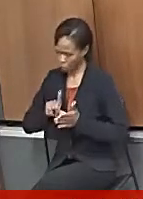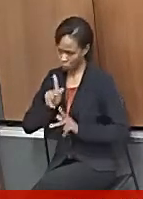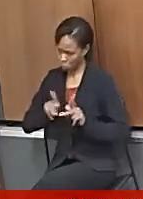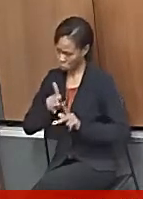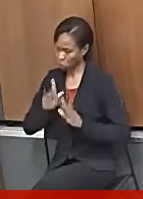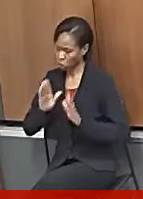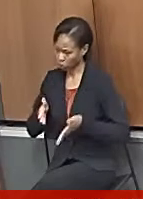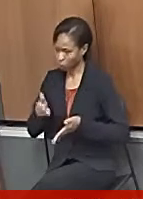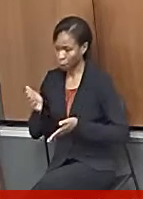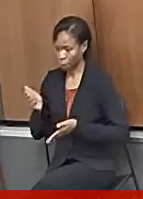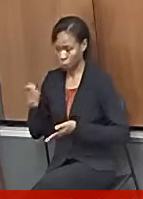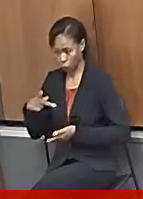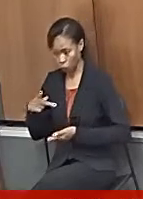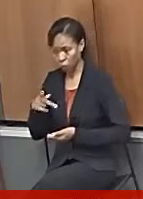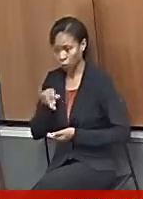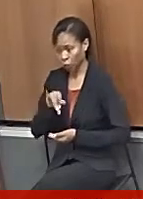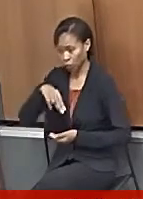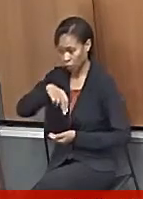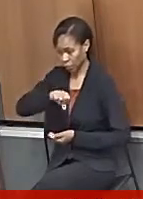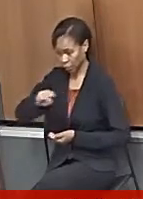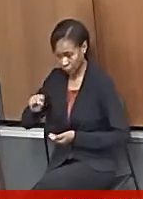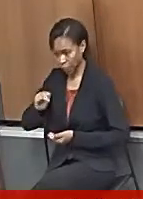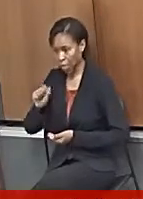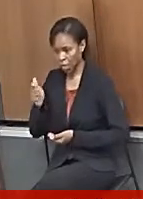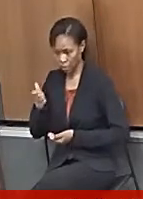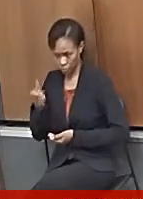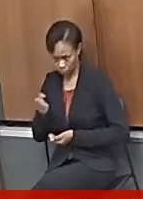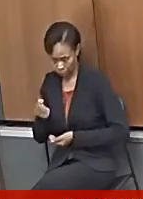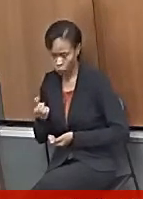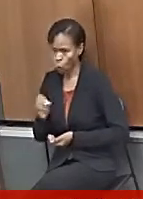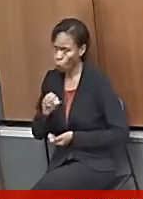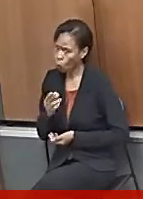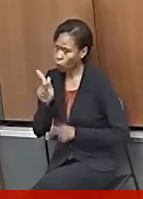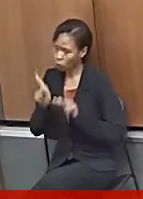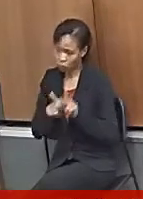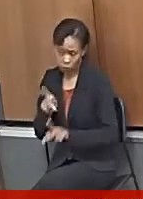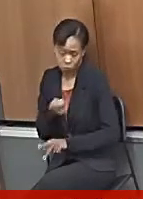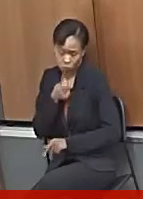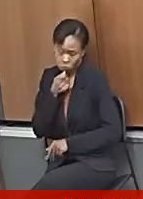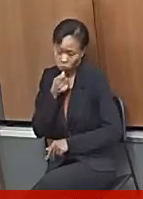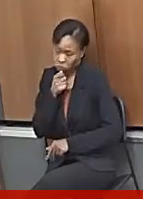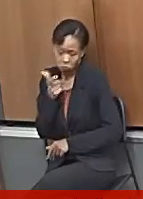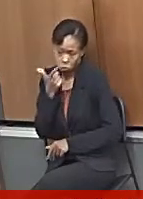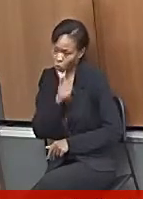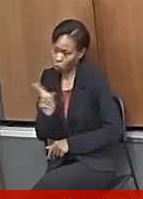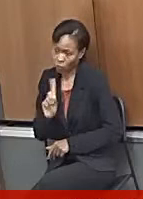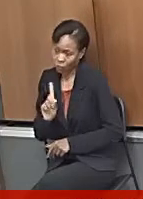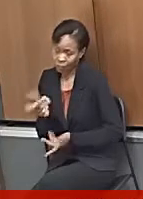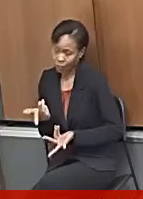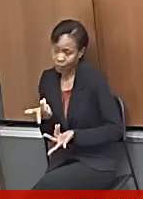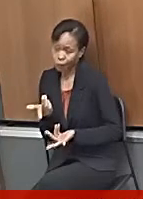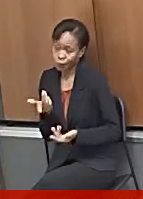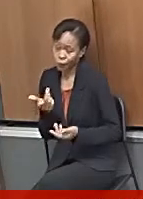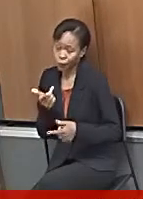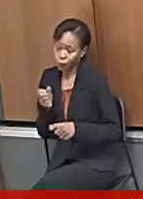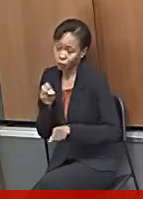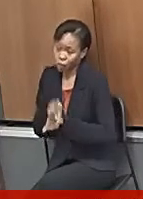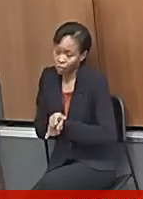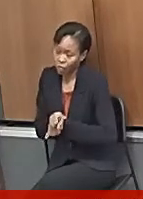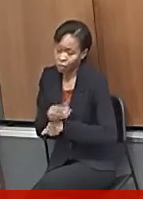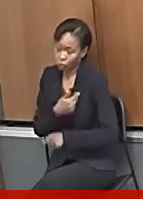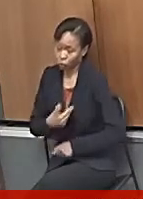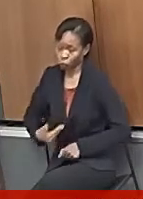inss aqueles que não conseguiram ainda né uma designação no estado